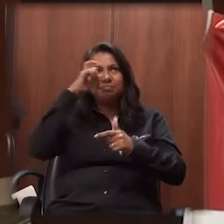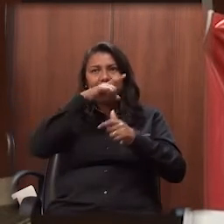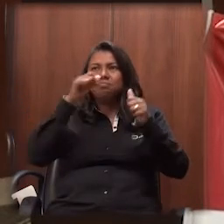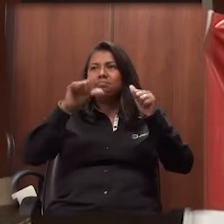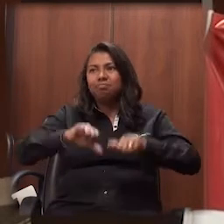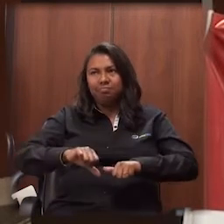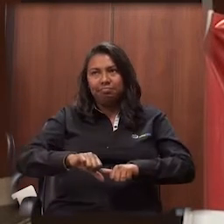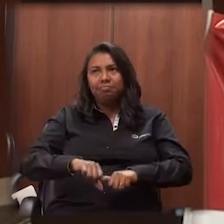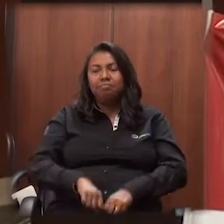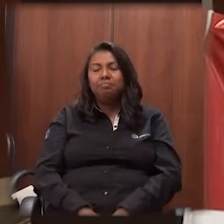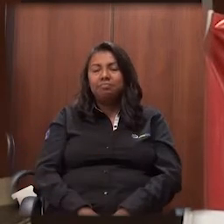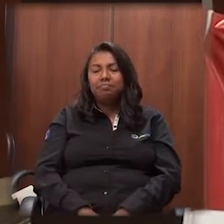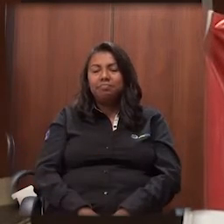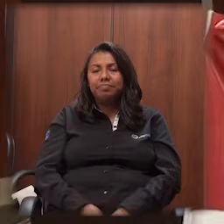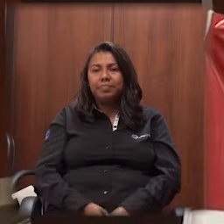etc.